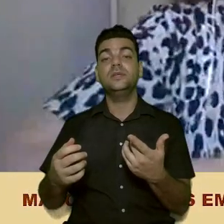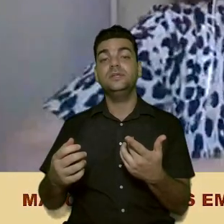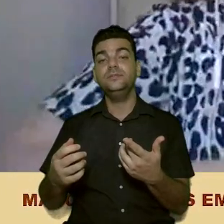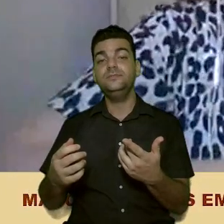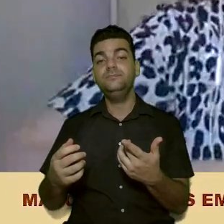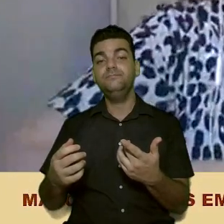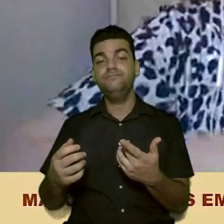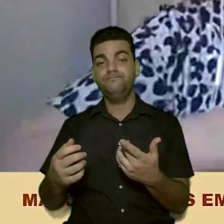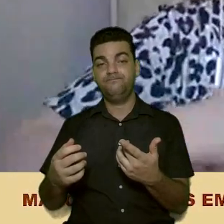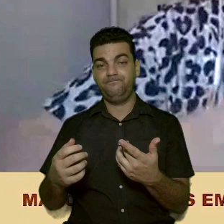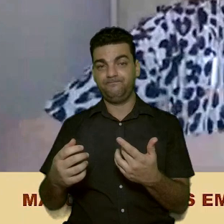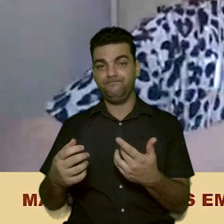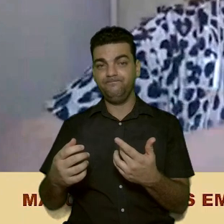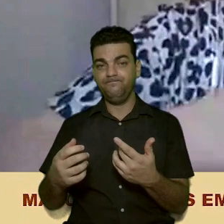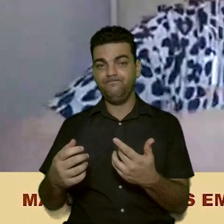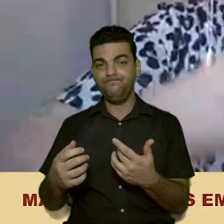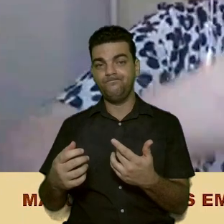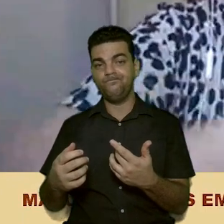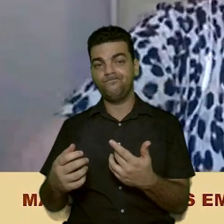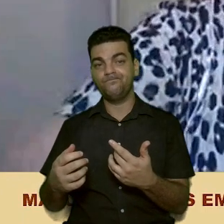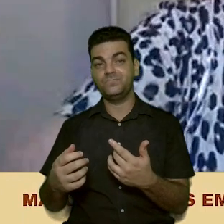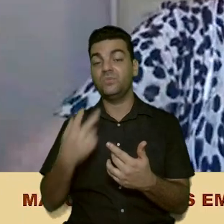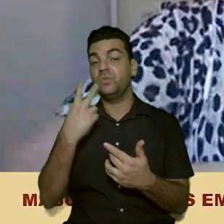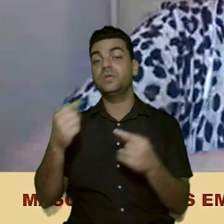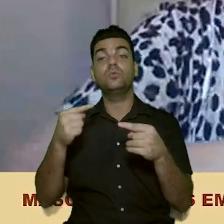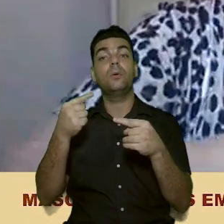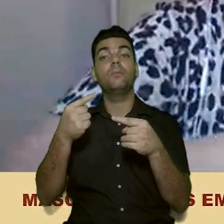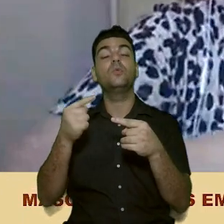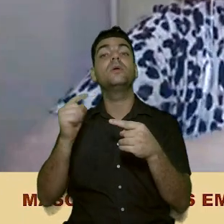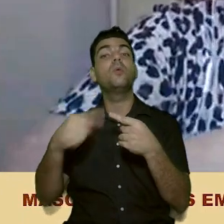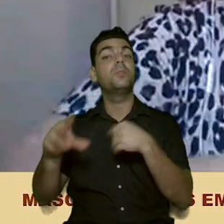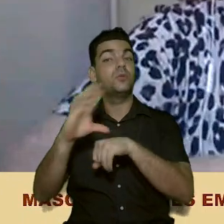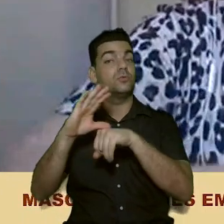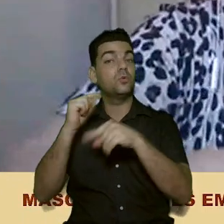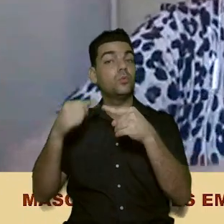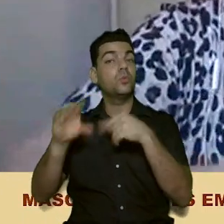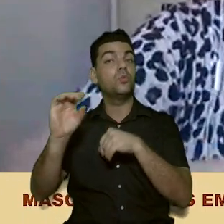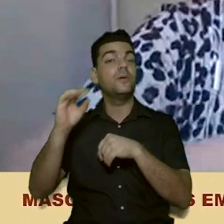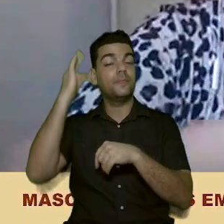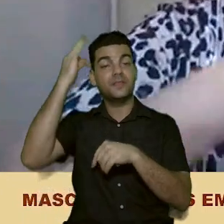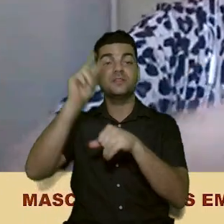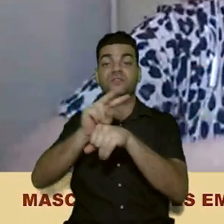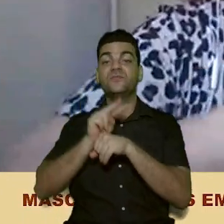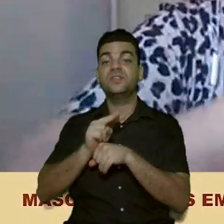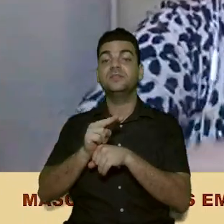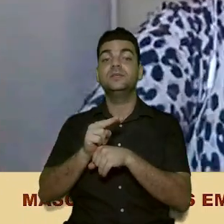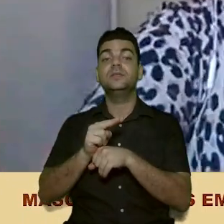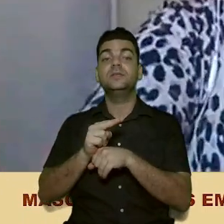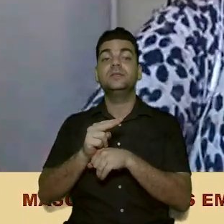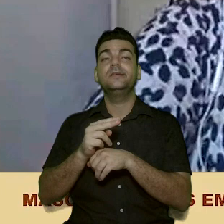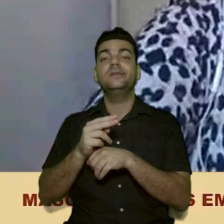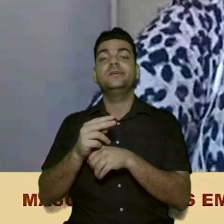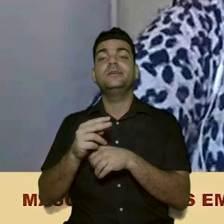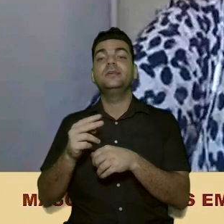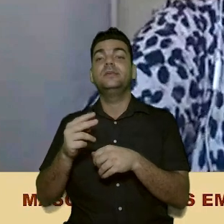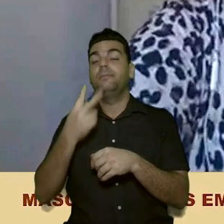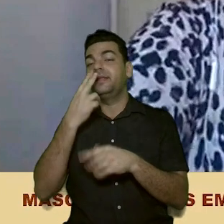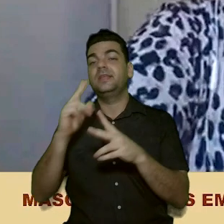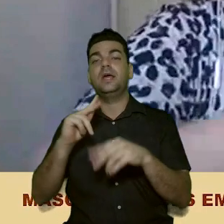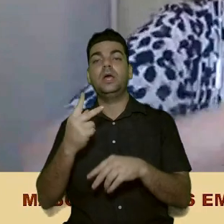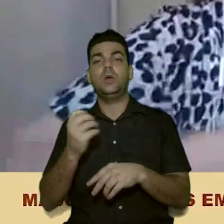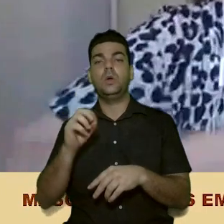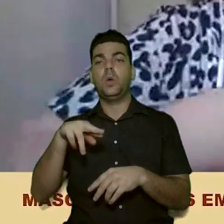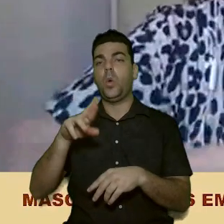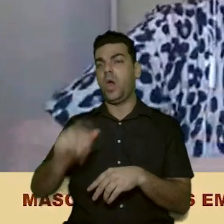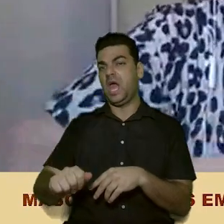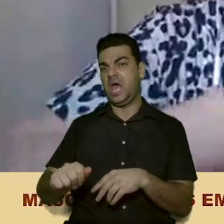liminar, determinando que é inconstitucional a tese de defesa, de legítima defesa da honra, ou seja,